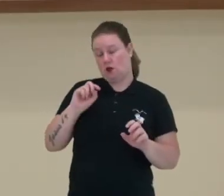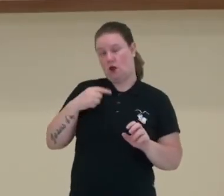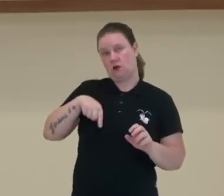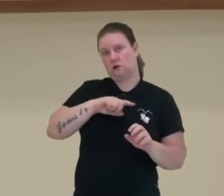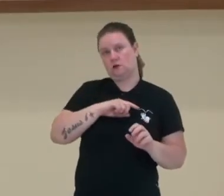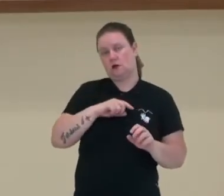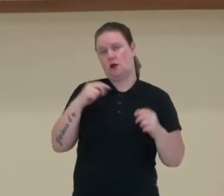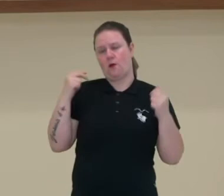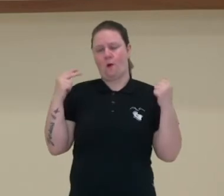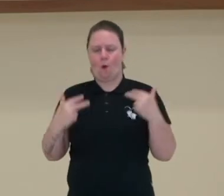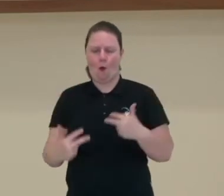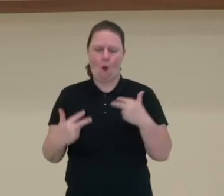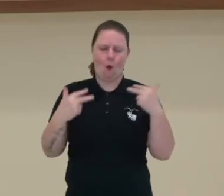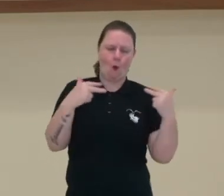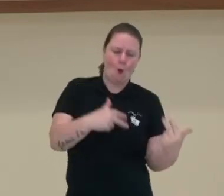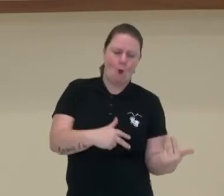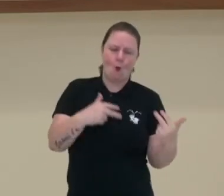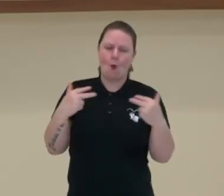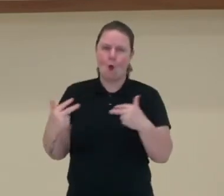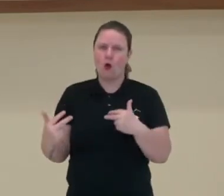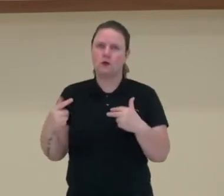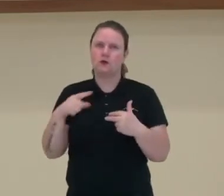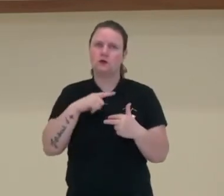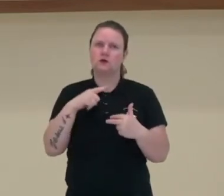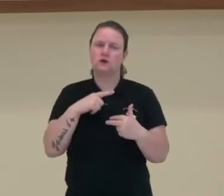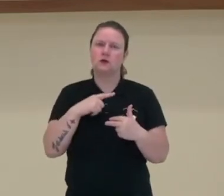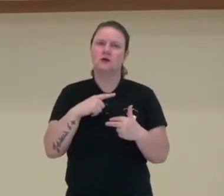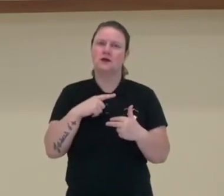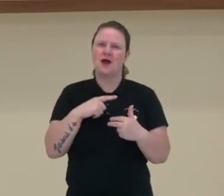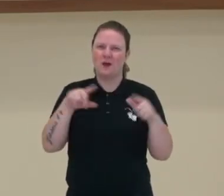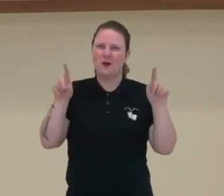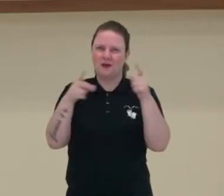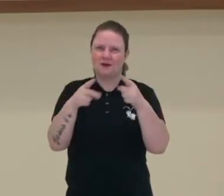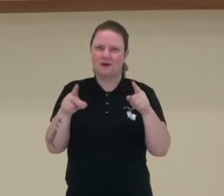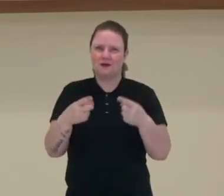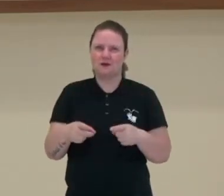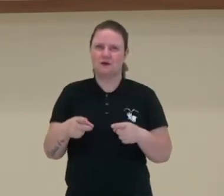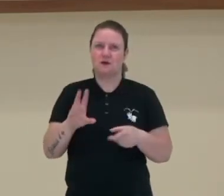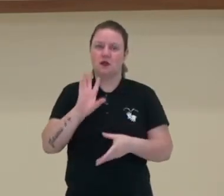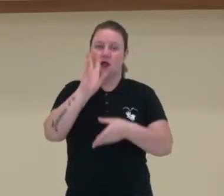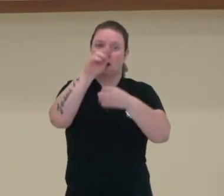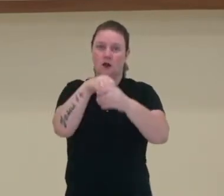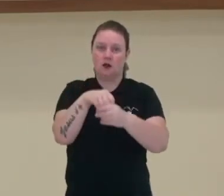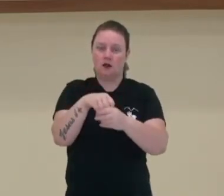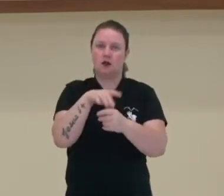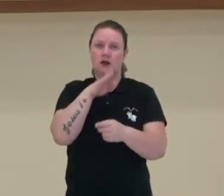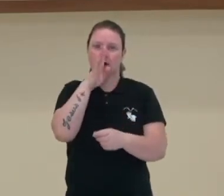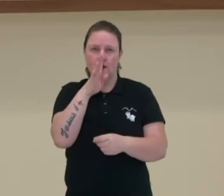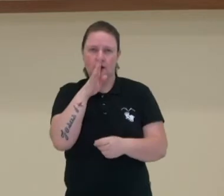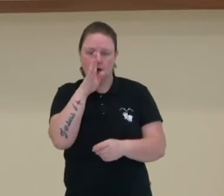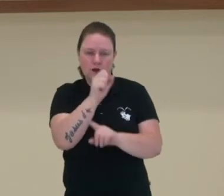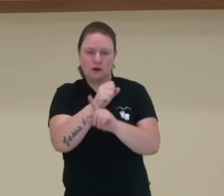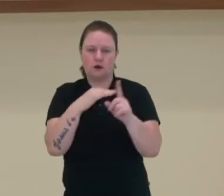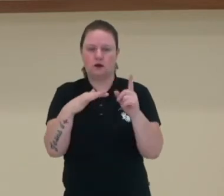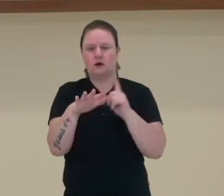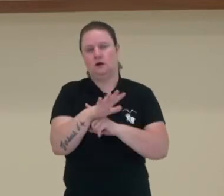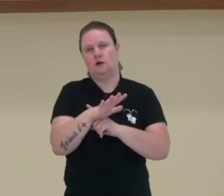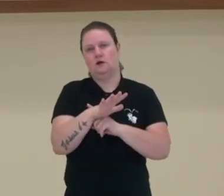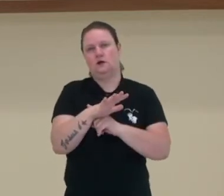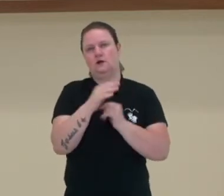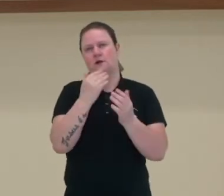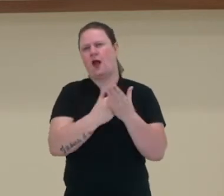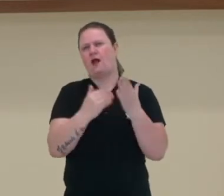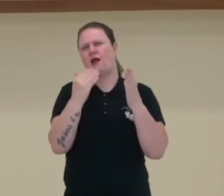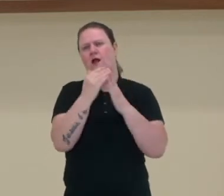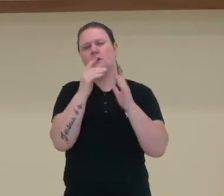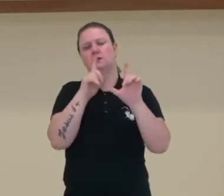é ritmo e poesia, nós temos ali sempre implícita uma crítica social. Está falando de algo que vai além da